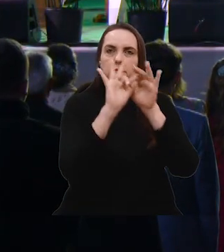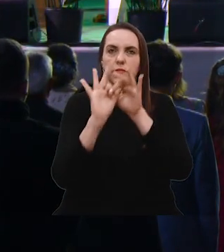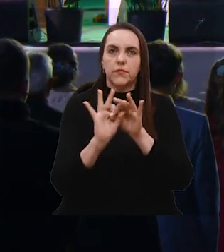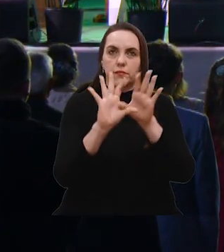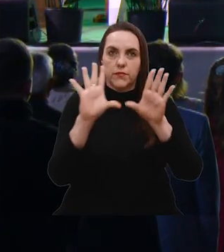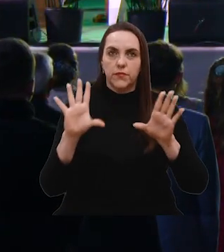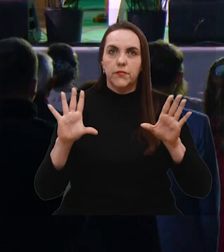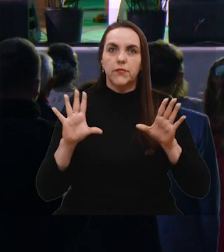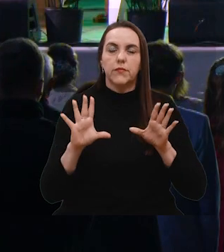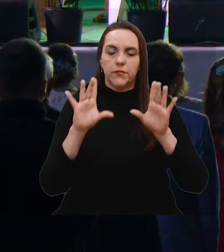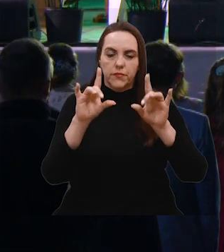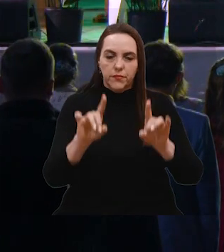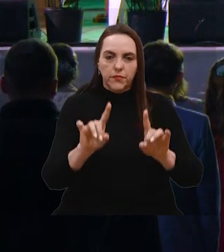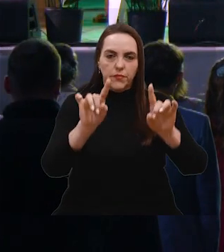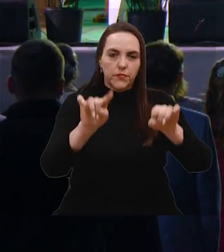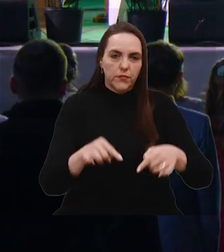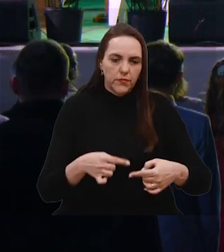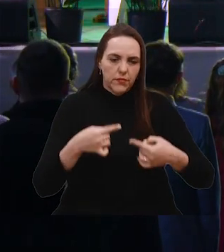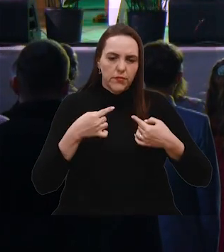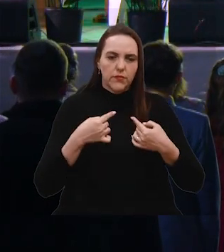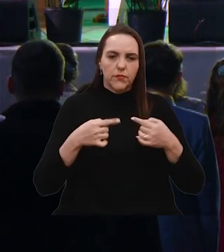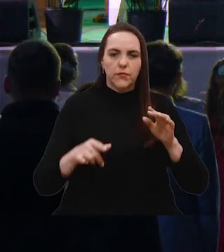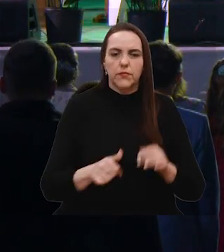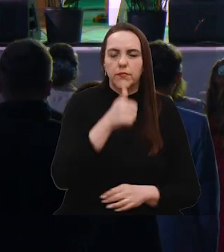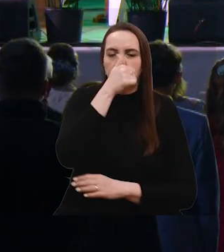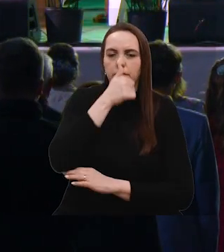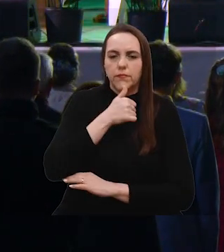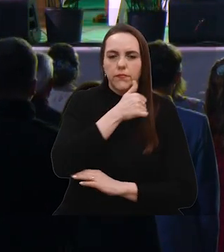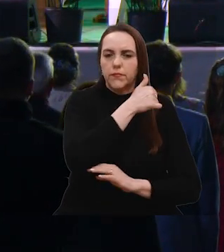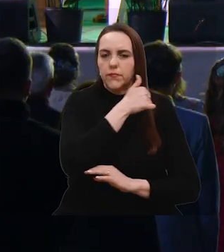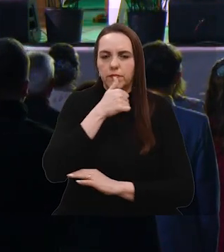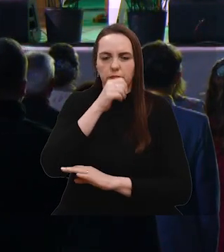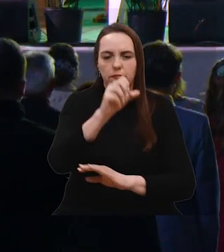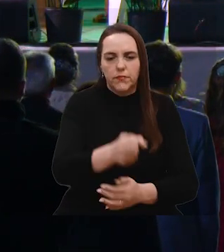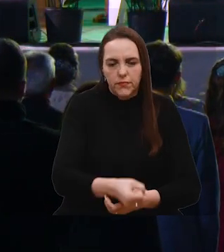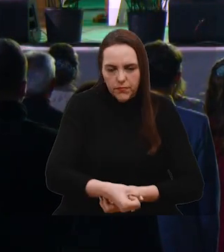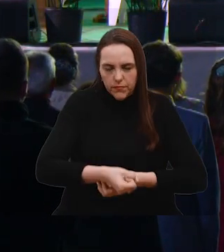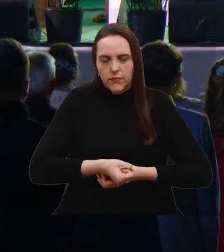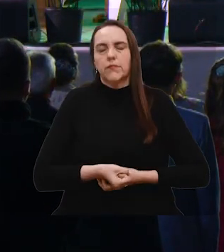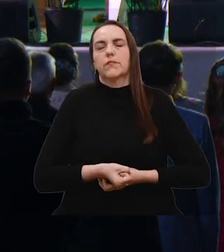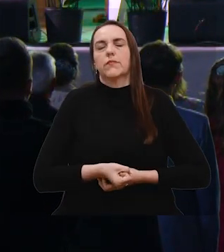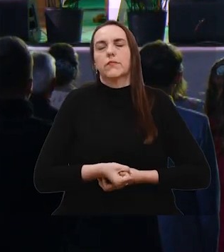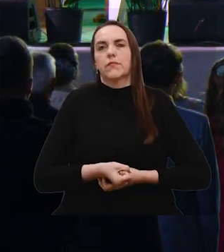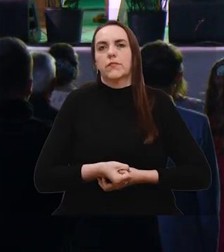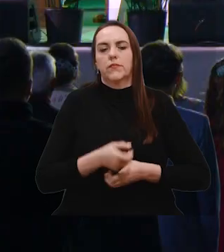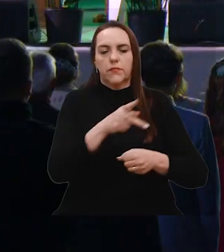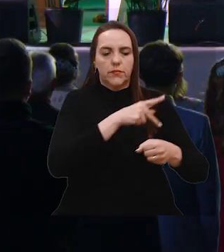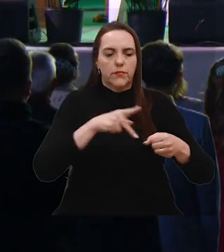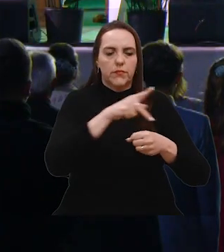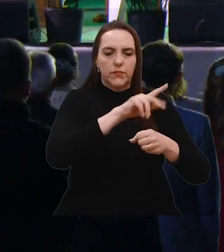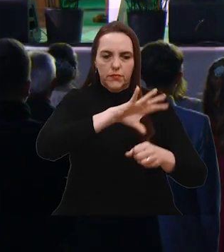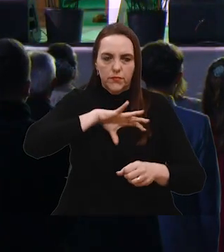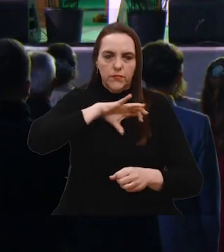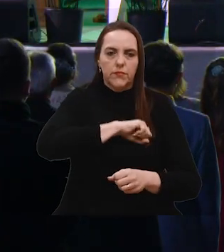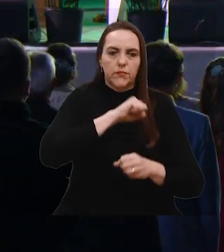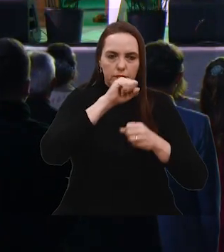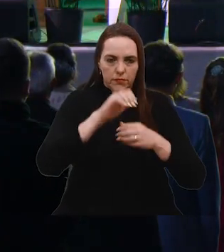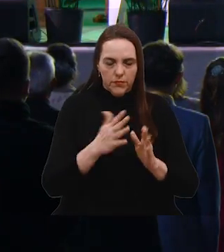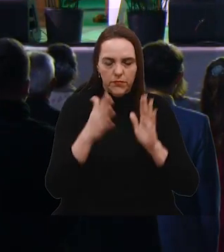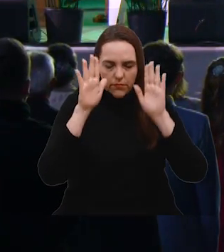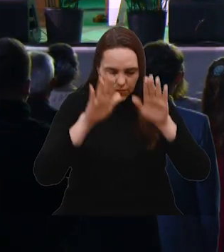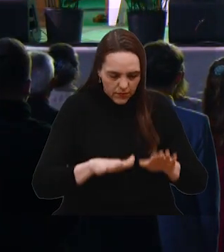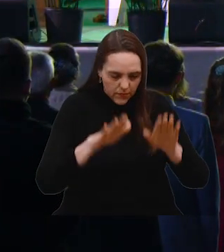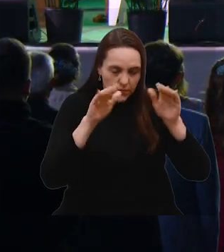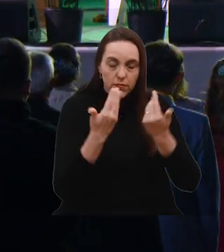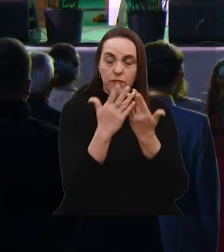forte. Em teu seio, ó liberdade, desafia o nosso peito à própria